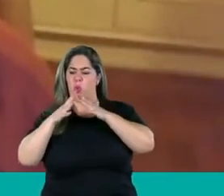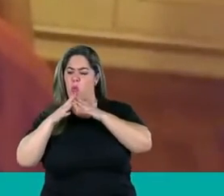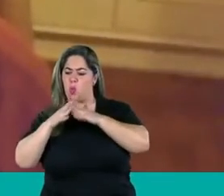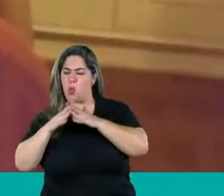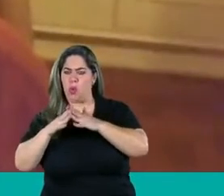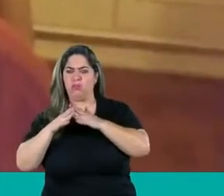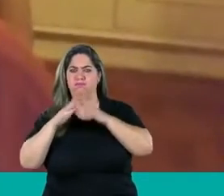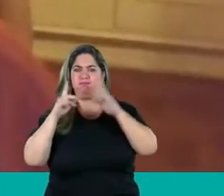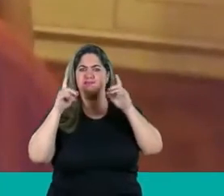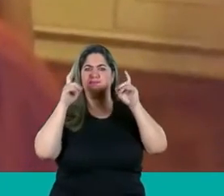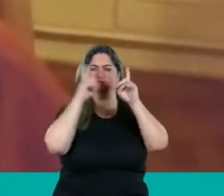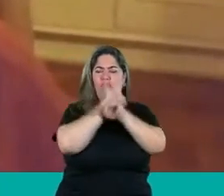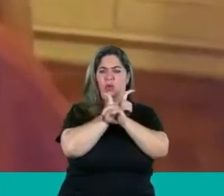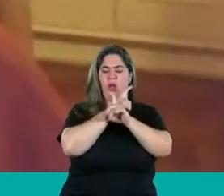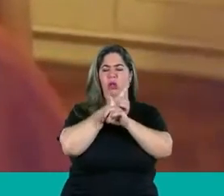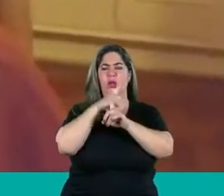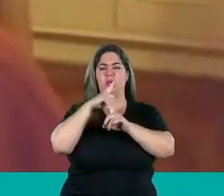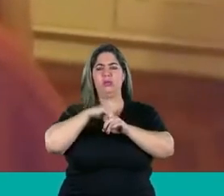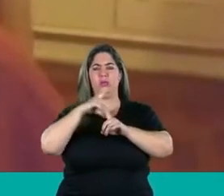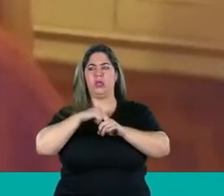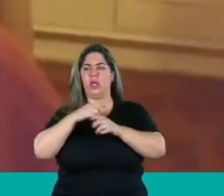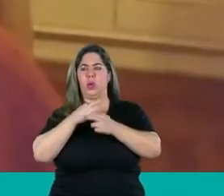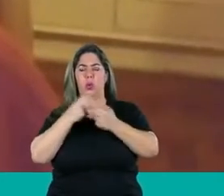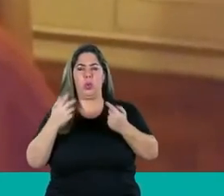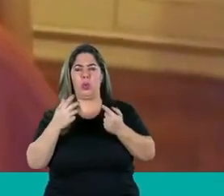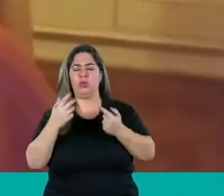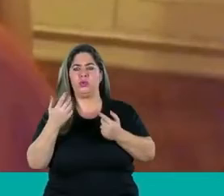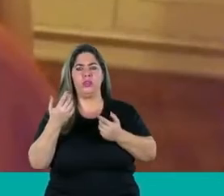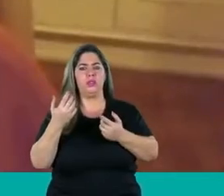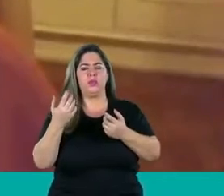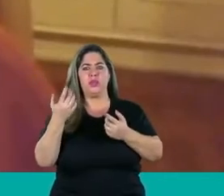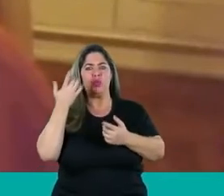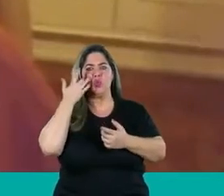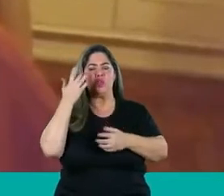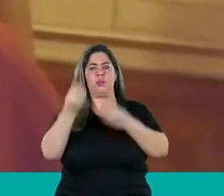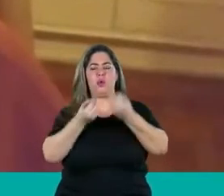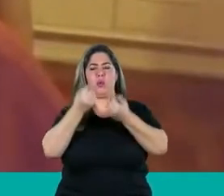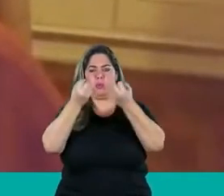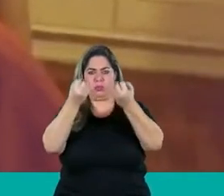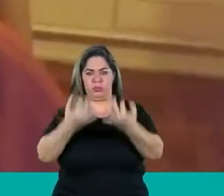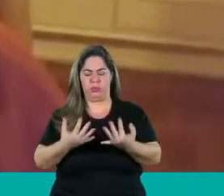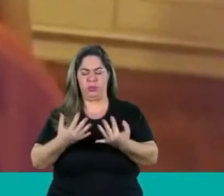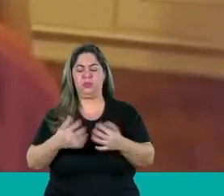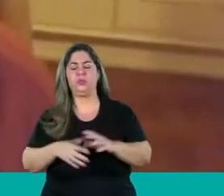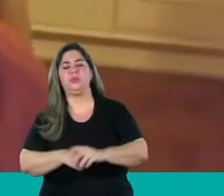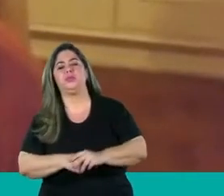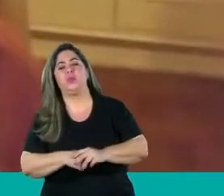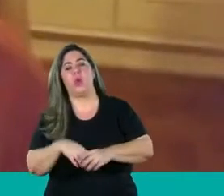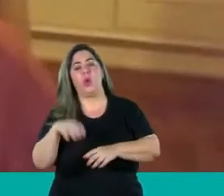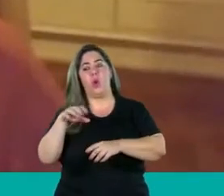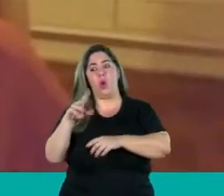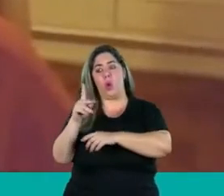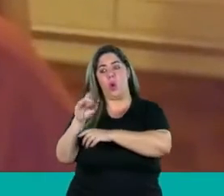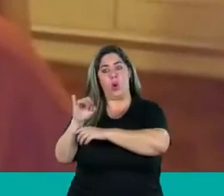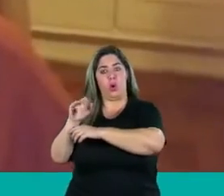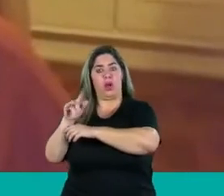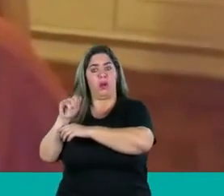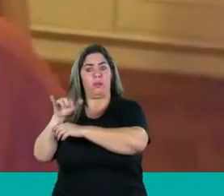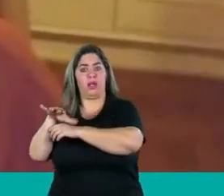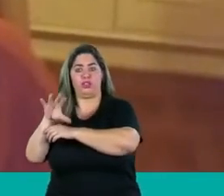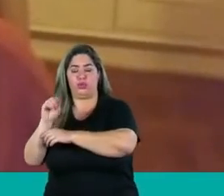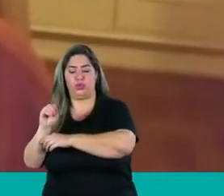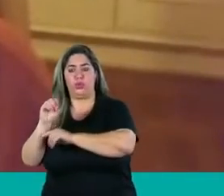contém operadores hologramático, recursivo e dialógico. Hologramático é aquilo